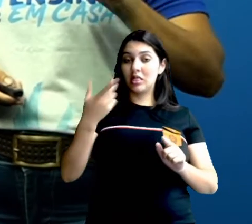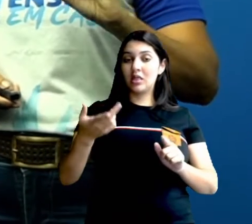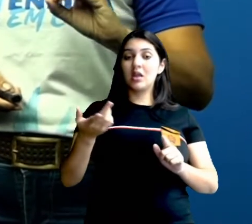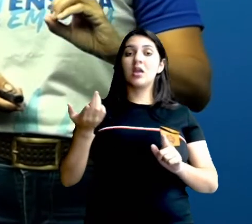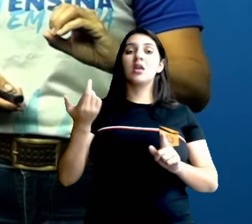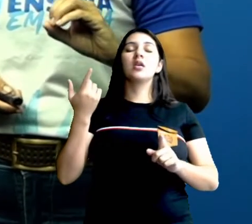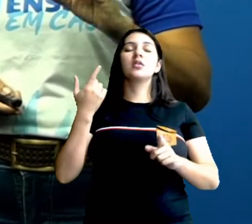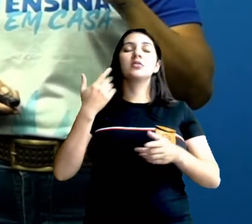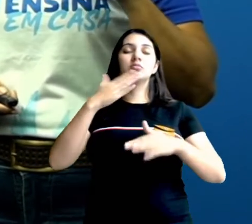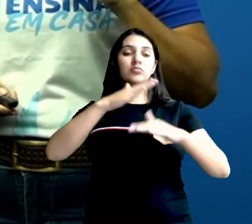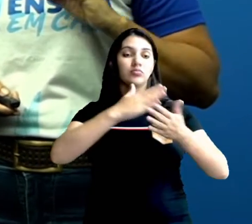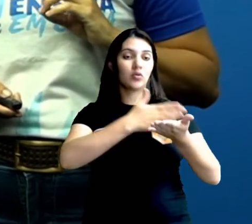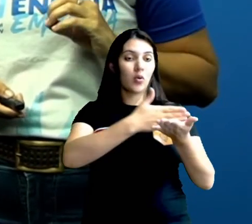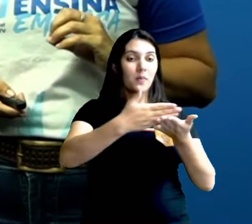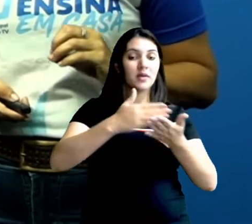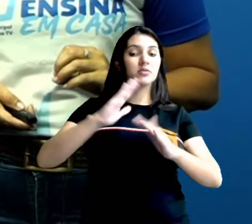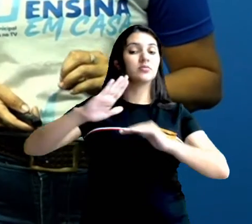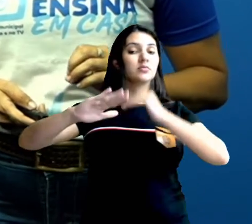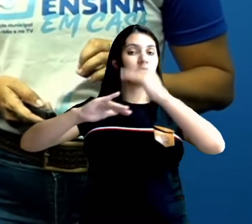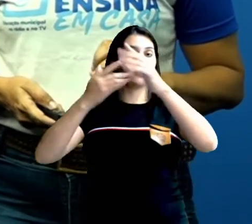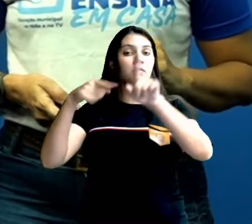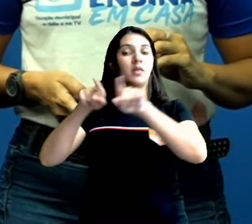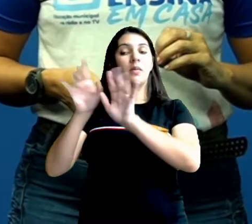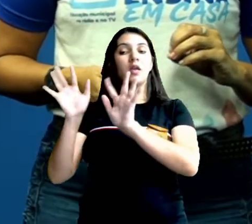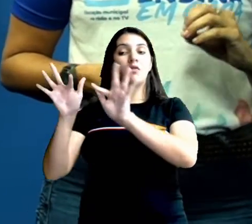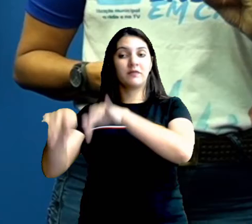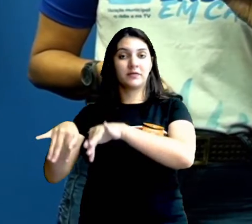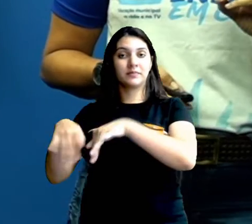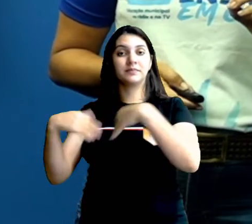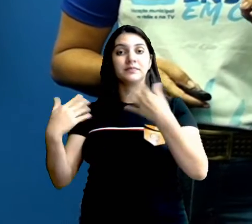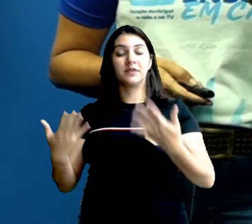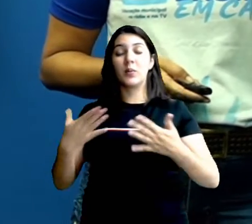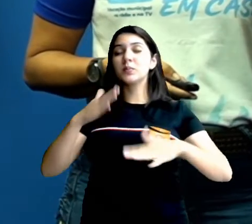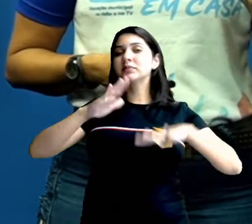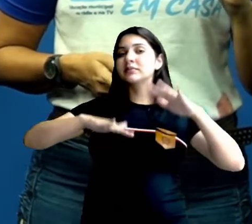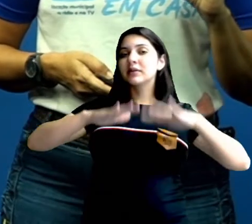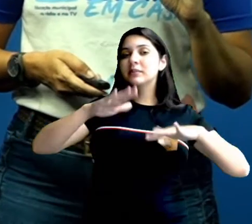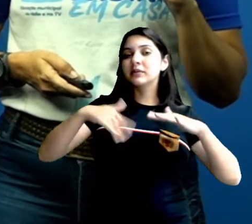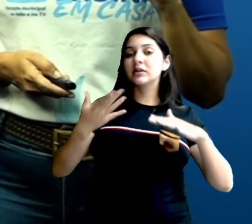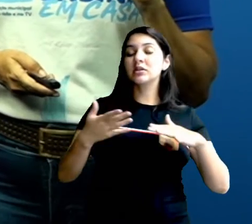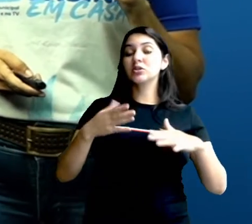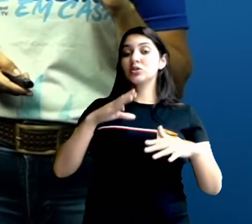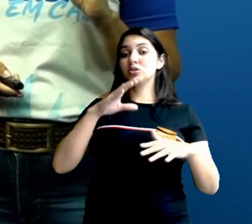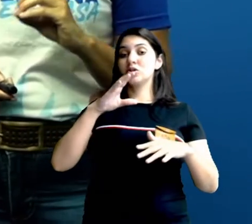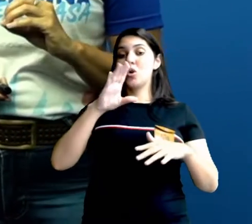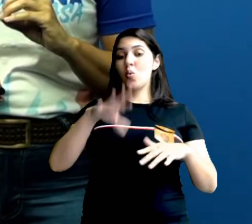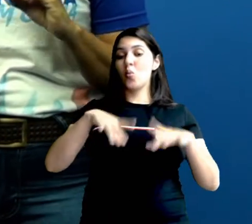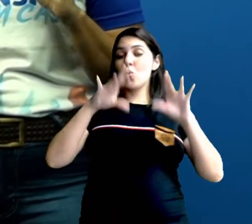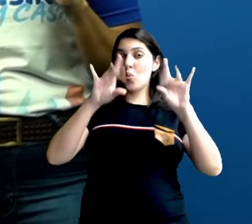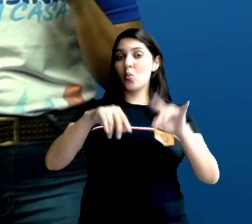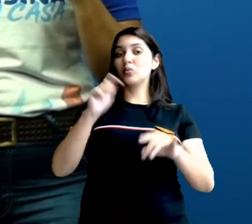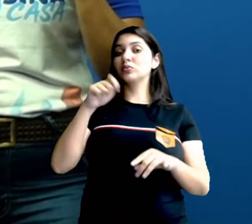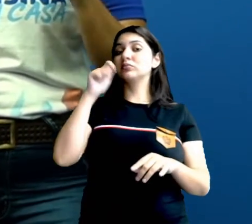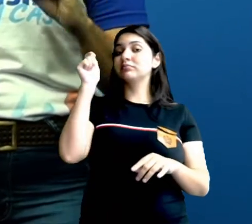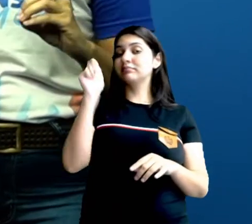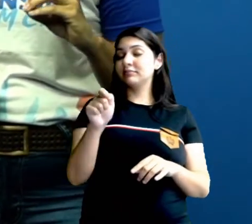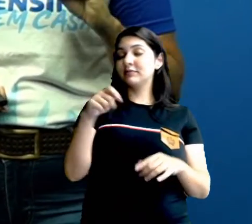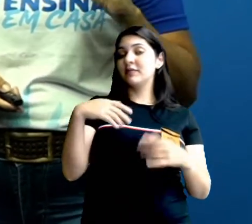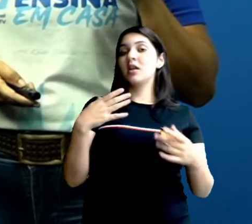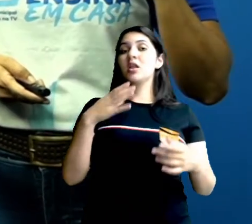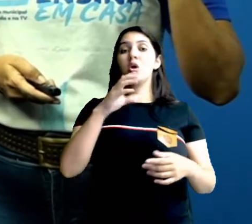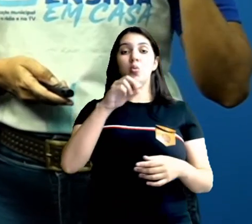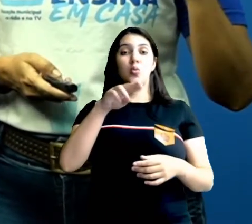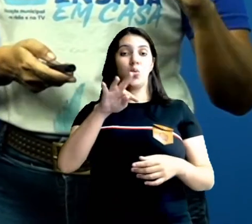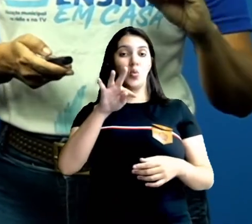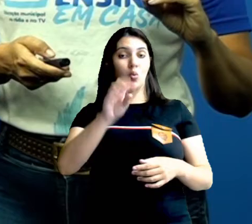o desenvolvimento e ela tem uma conclusão. Então, independente de ser um conto de fadas, um